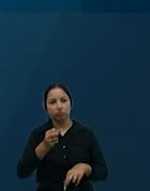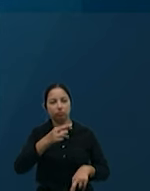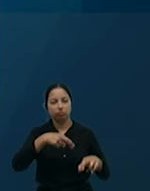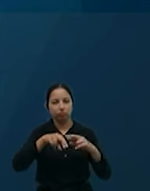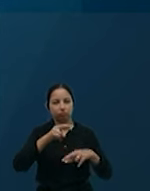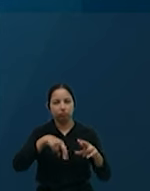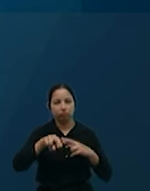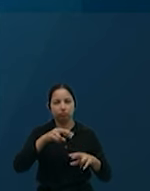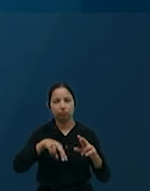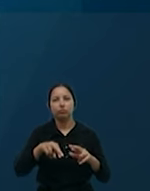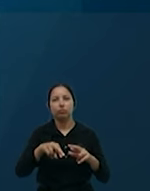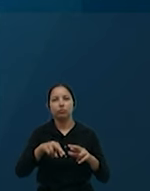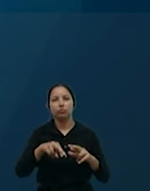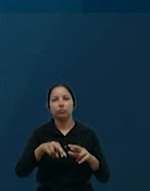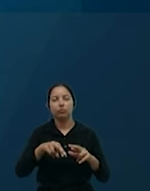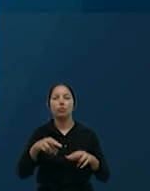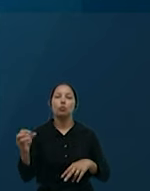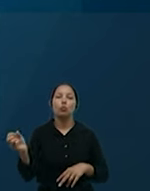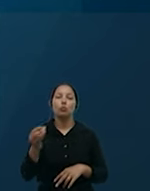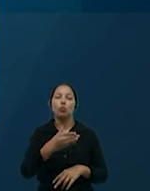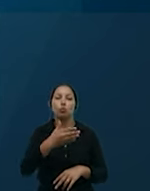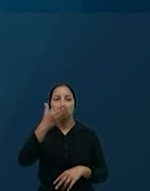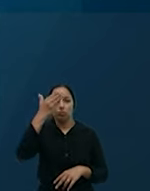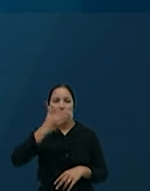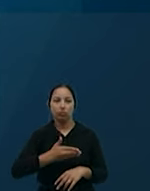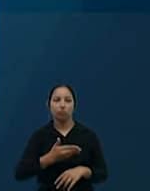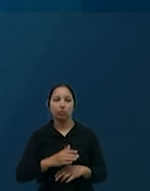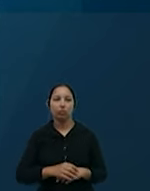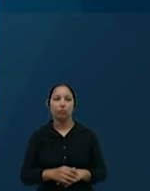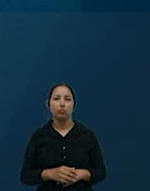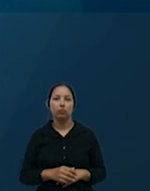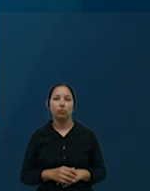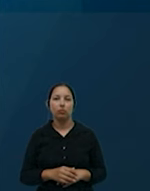novas acerca do salário de contribuição,